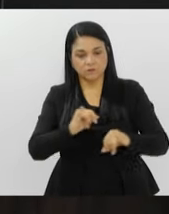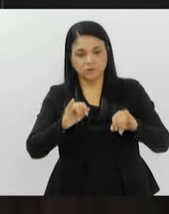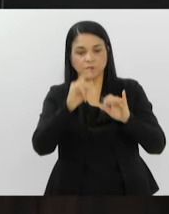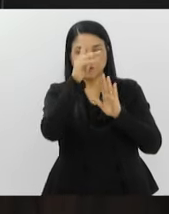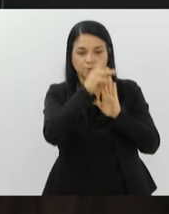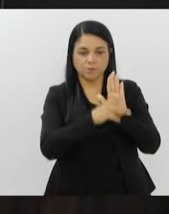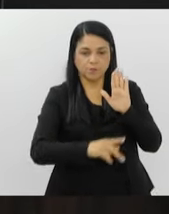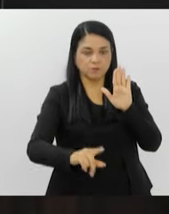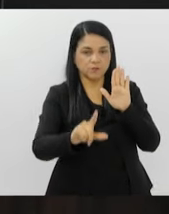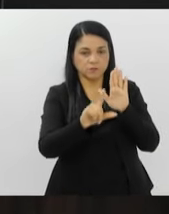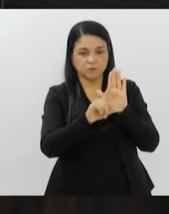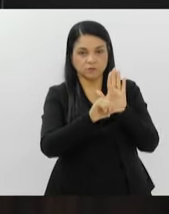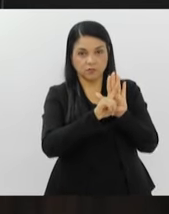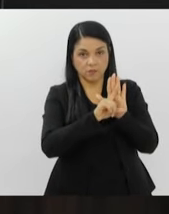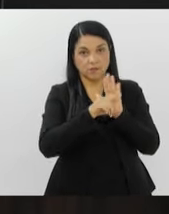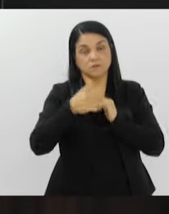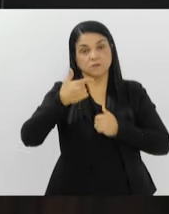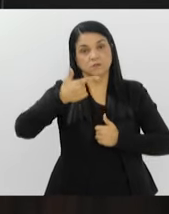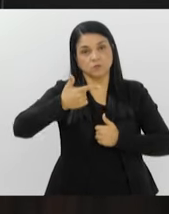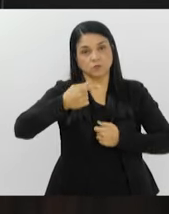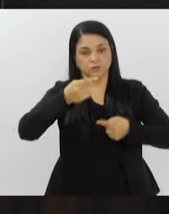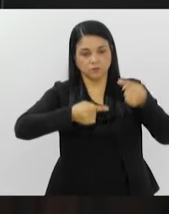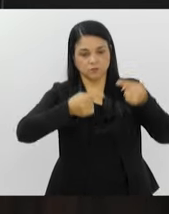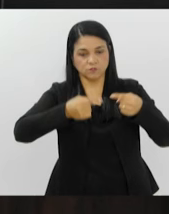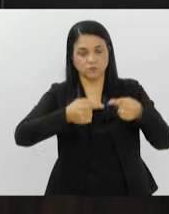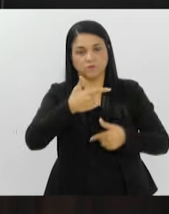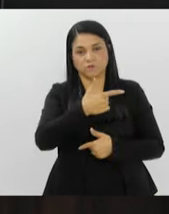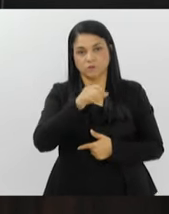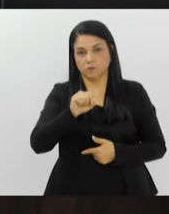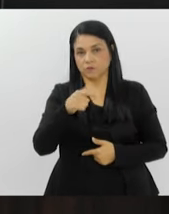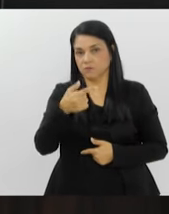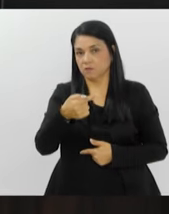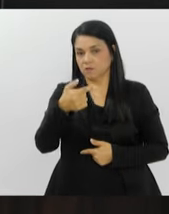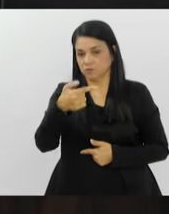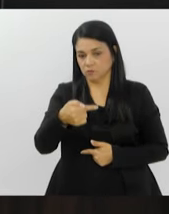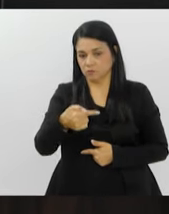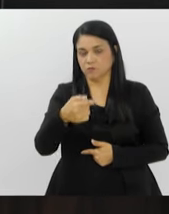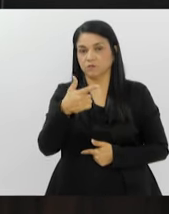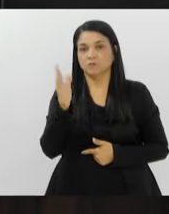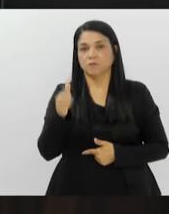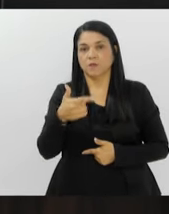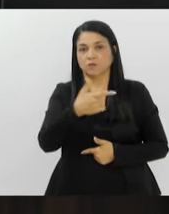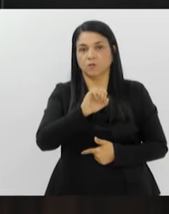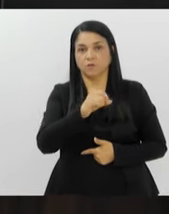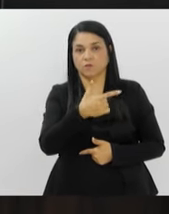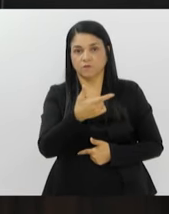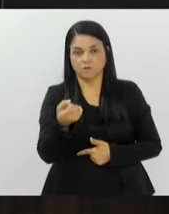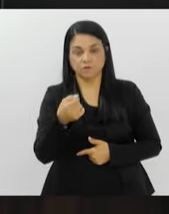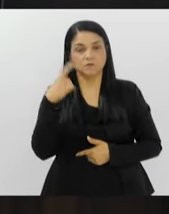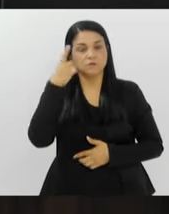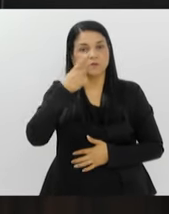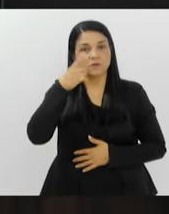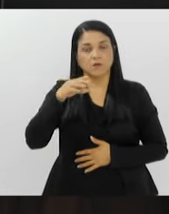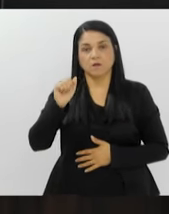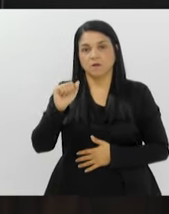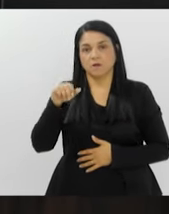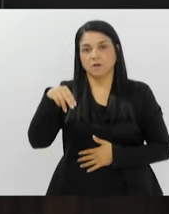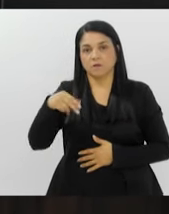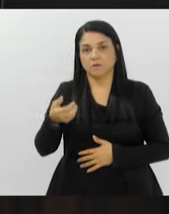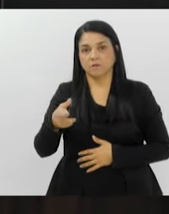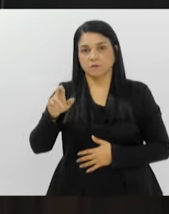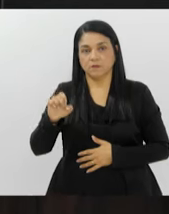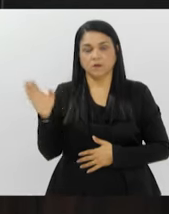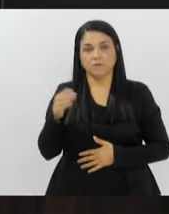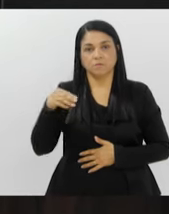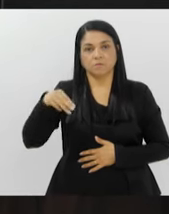anuncio em segunda discussão projeto de lei número 2872/2020 de autoria dos deputados André corre Carlos min